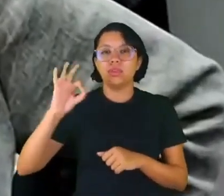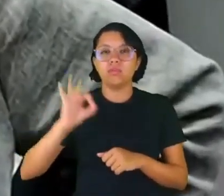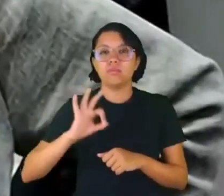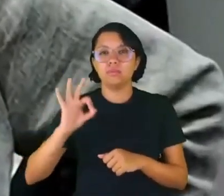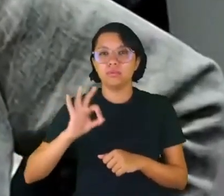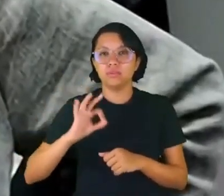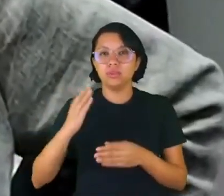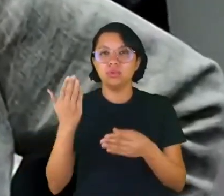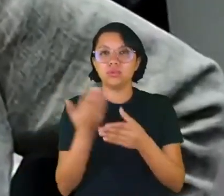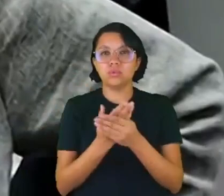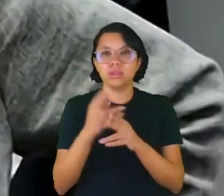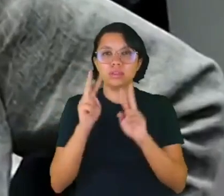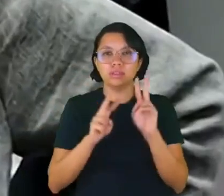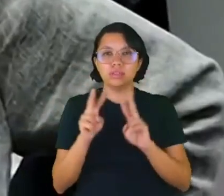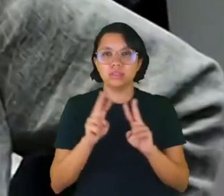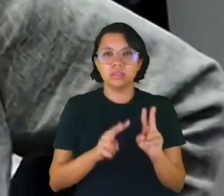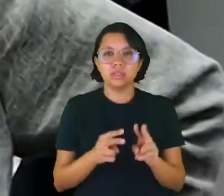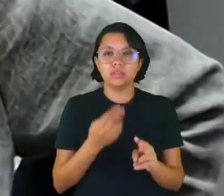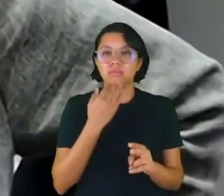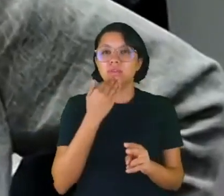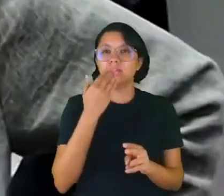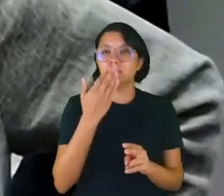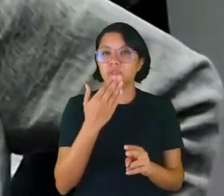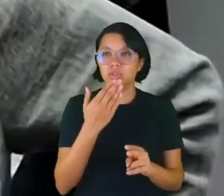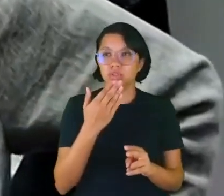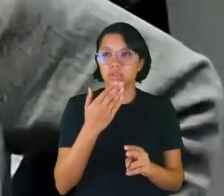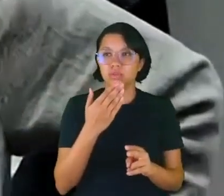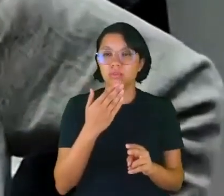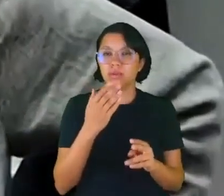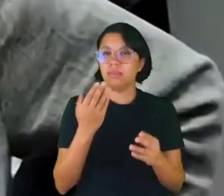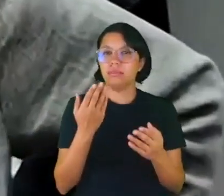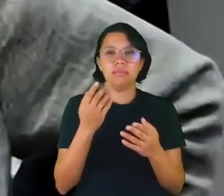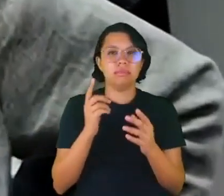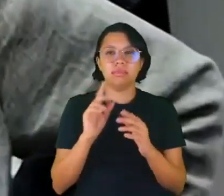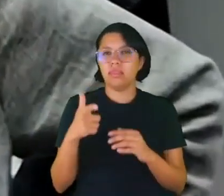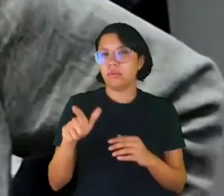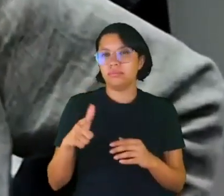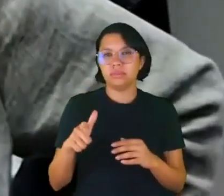99% dos casos analisados foi requerida a dispensa da audiência de conciliação,